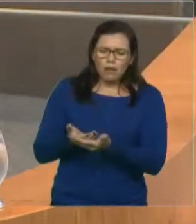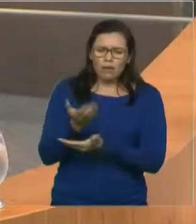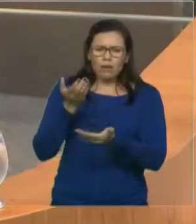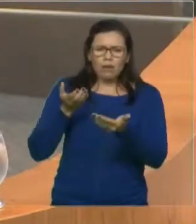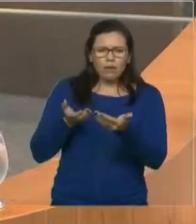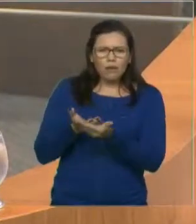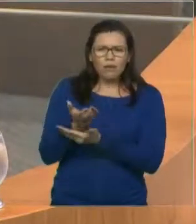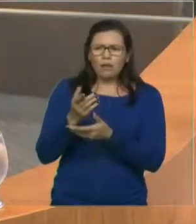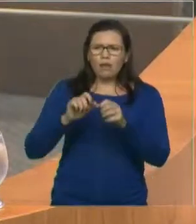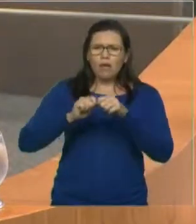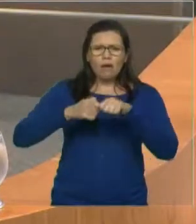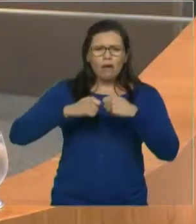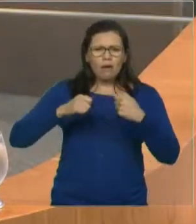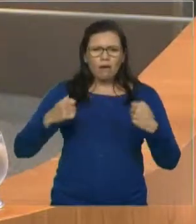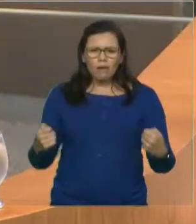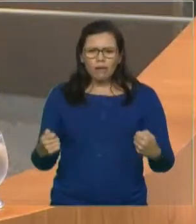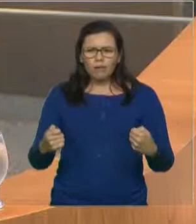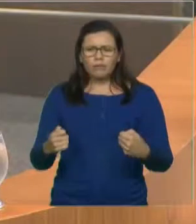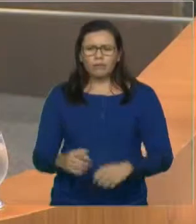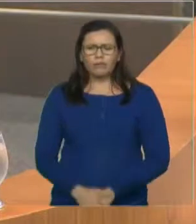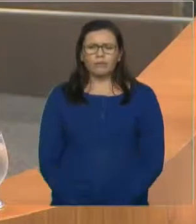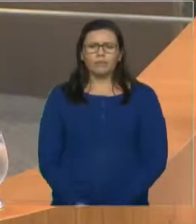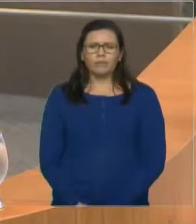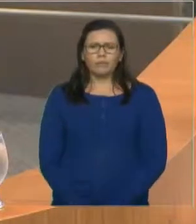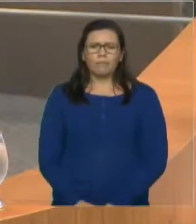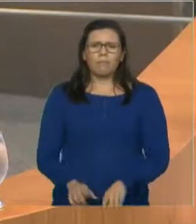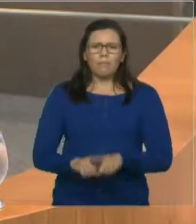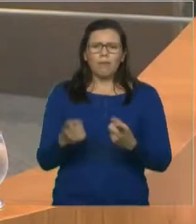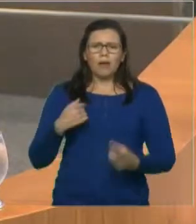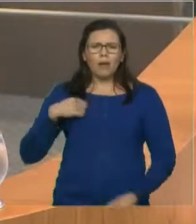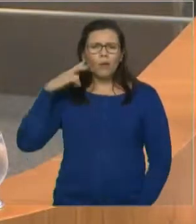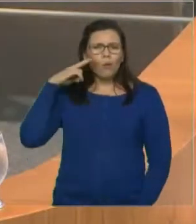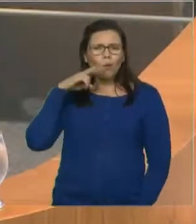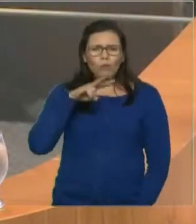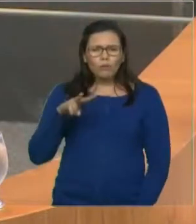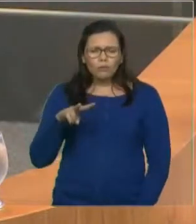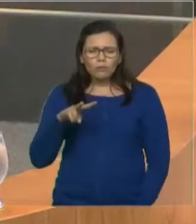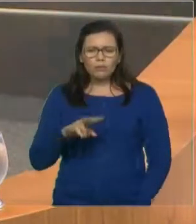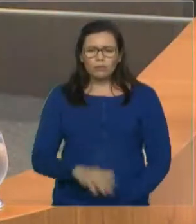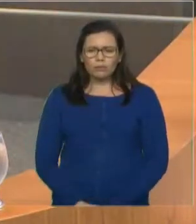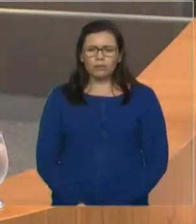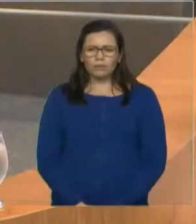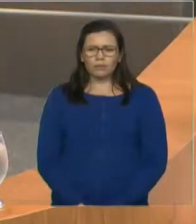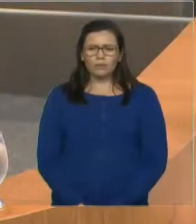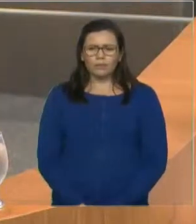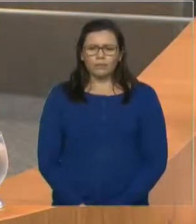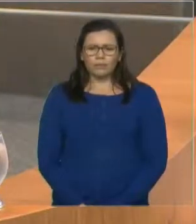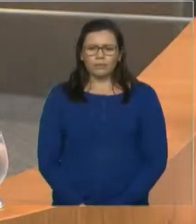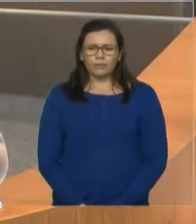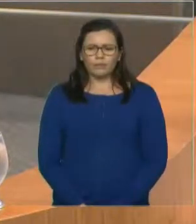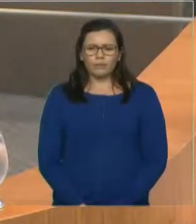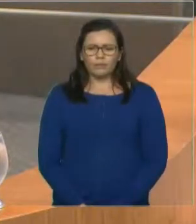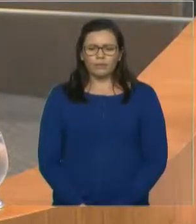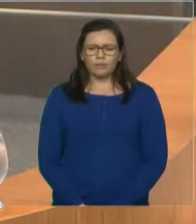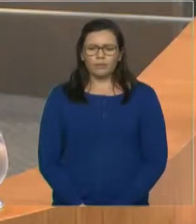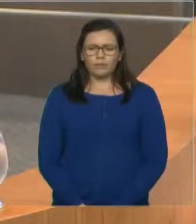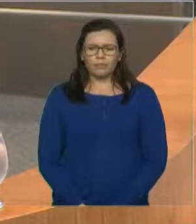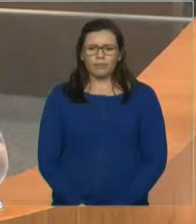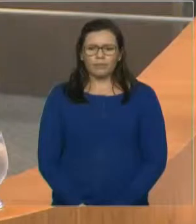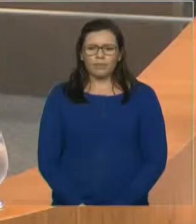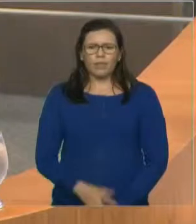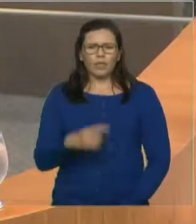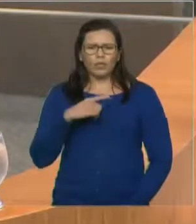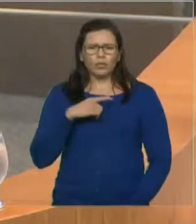carregadeira, e quando eu olhei a pista interditada com vários funcionários,